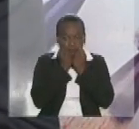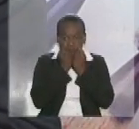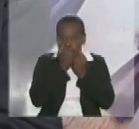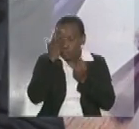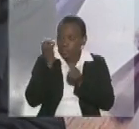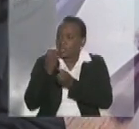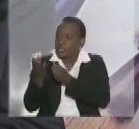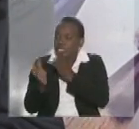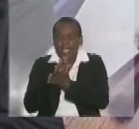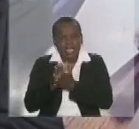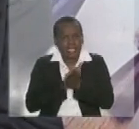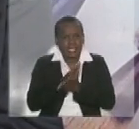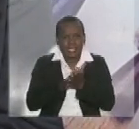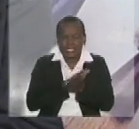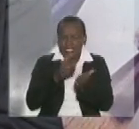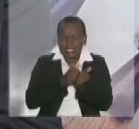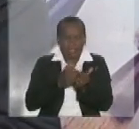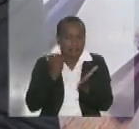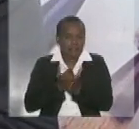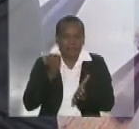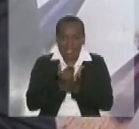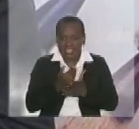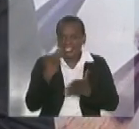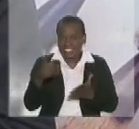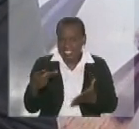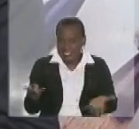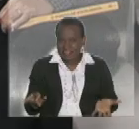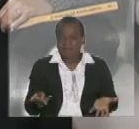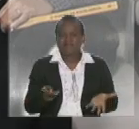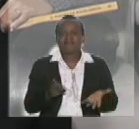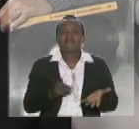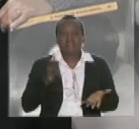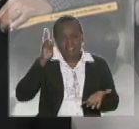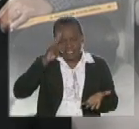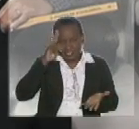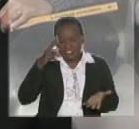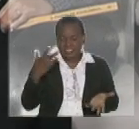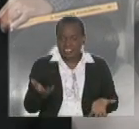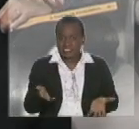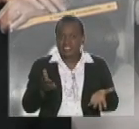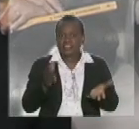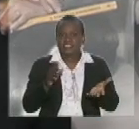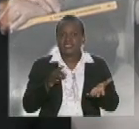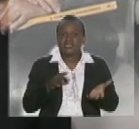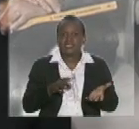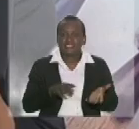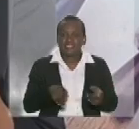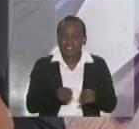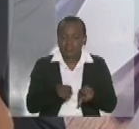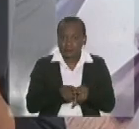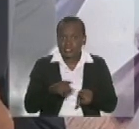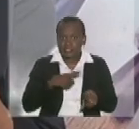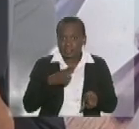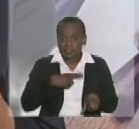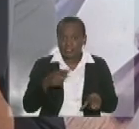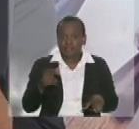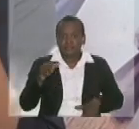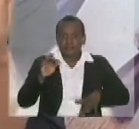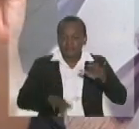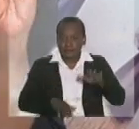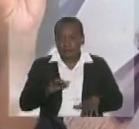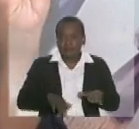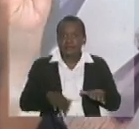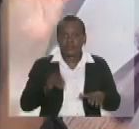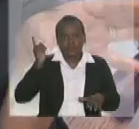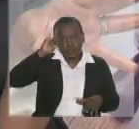contava pra ninguém, né? Que eram os segredos mais segredáveis. Não sei se vocês lembram. Tinha aquela questão dele